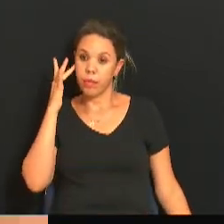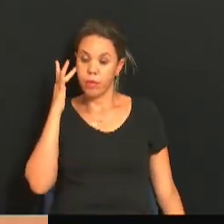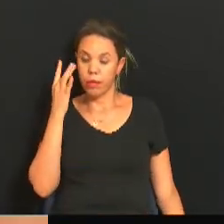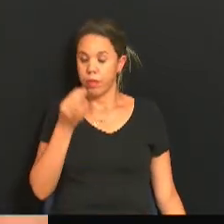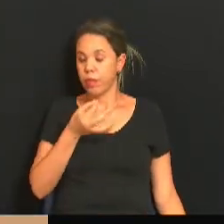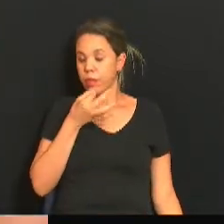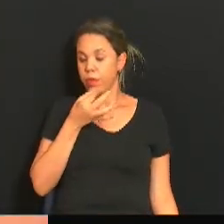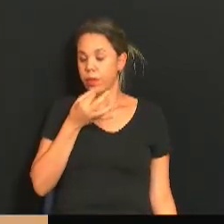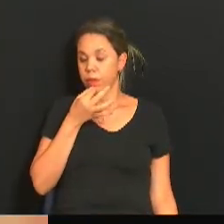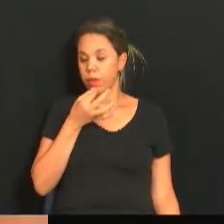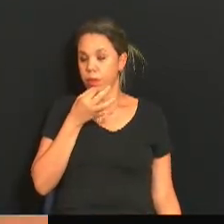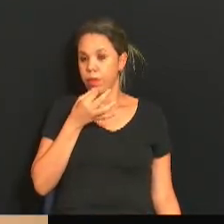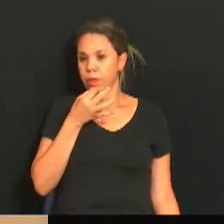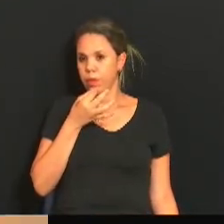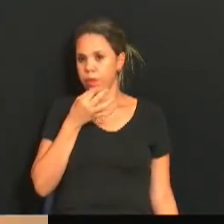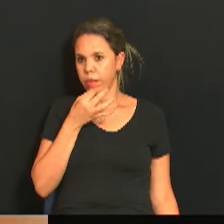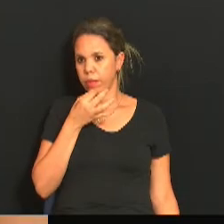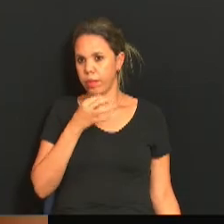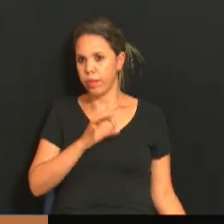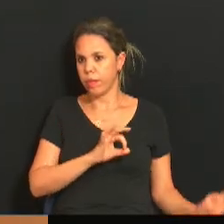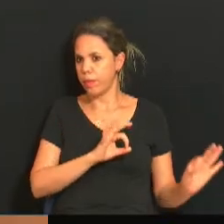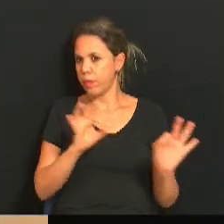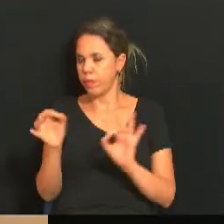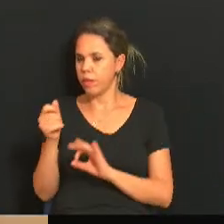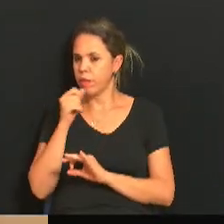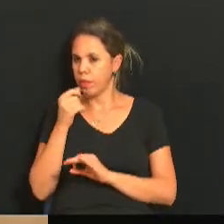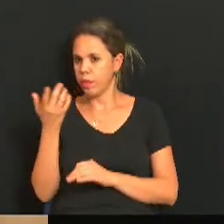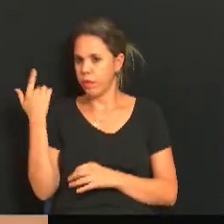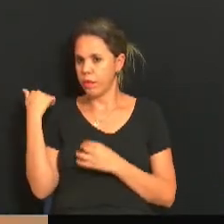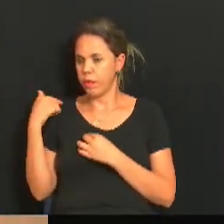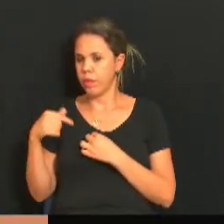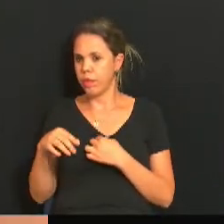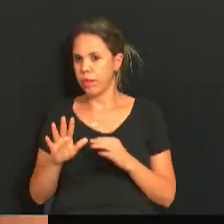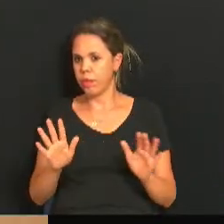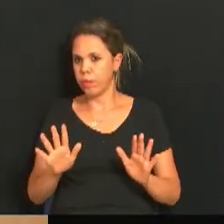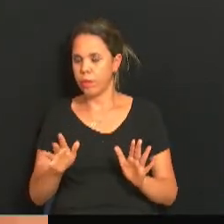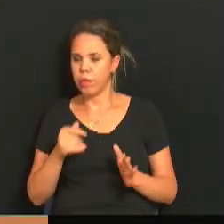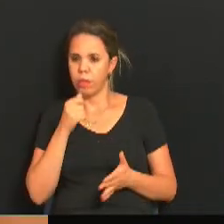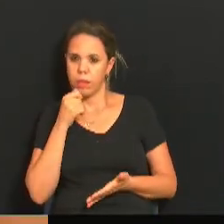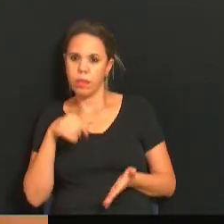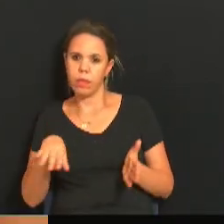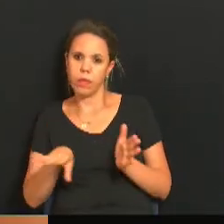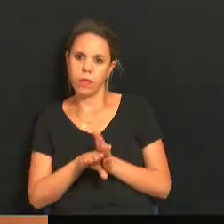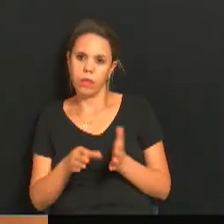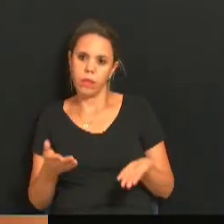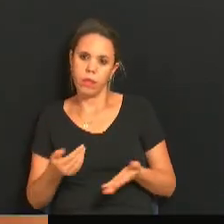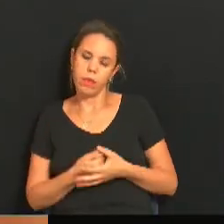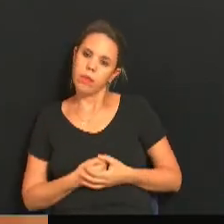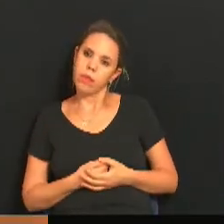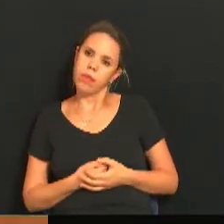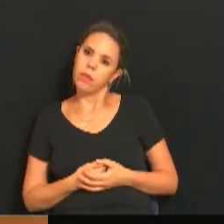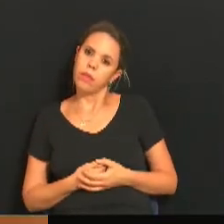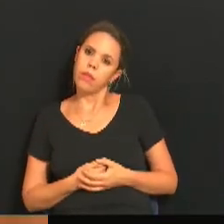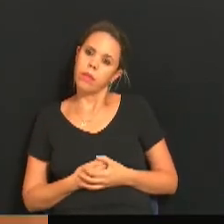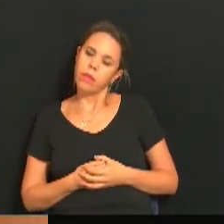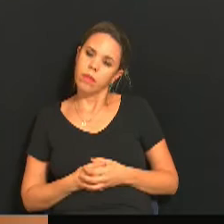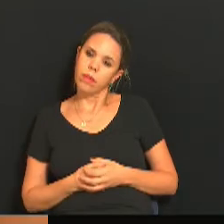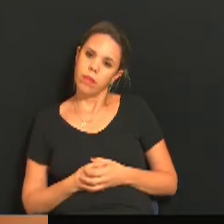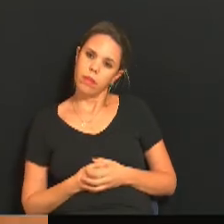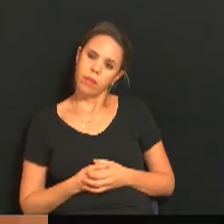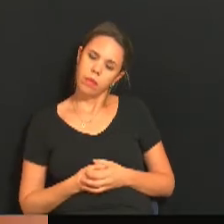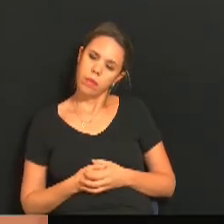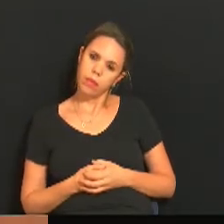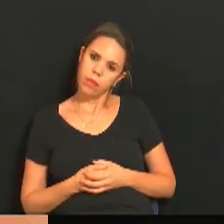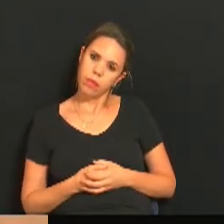né acompanhei isso no período que foi tombado estou chegando agora Nessas questões e